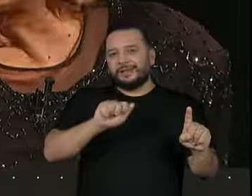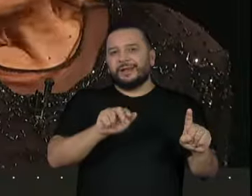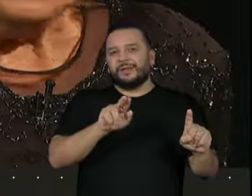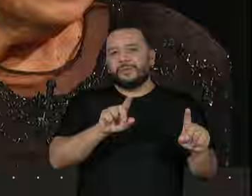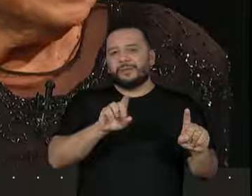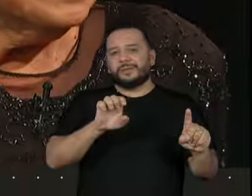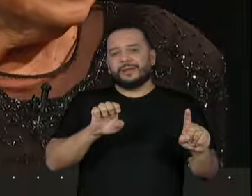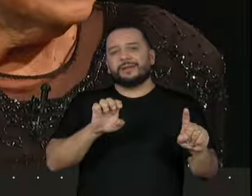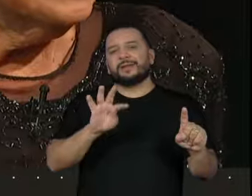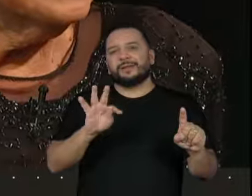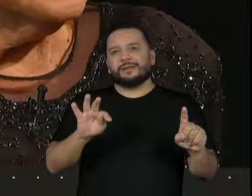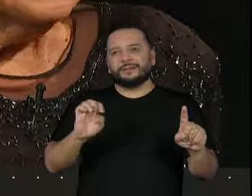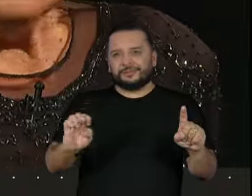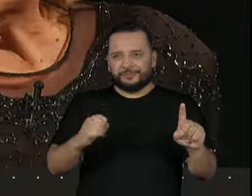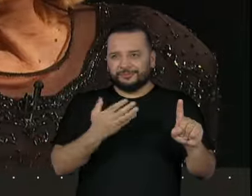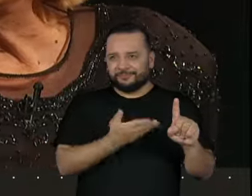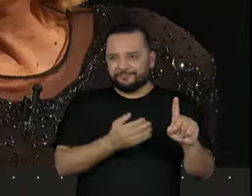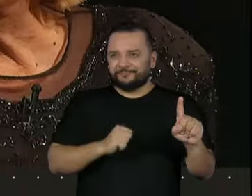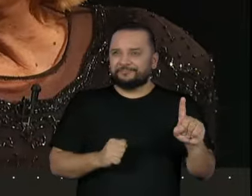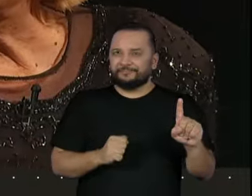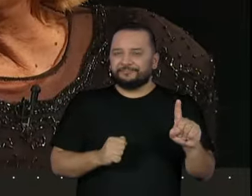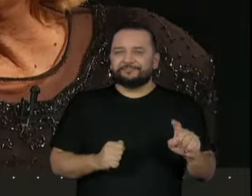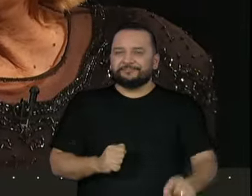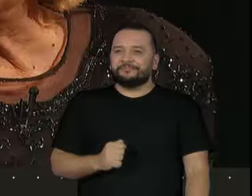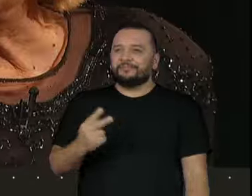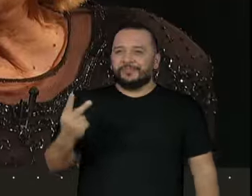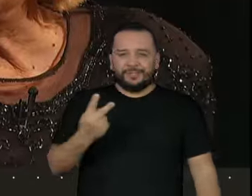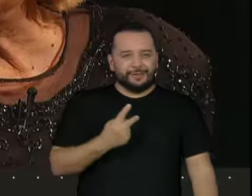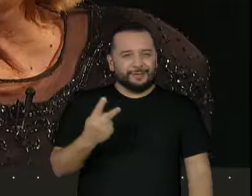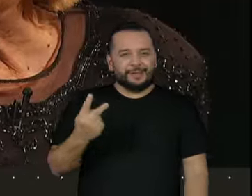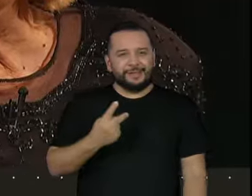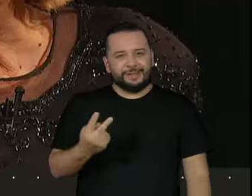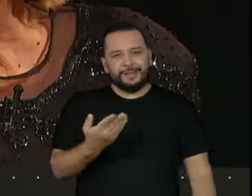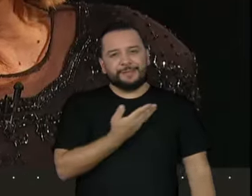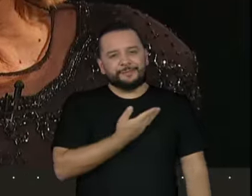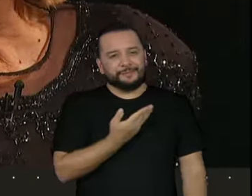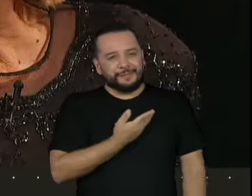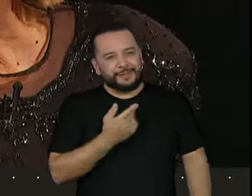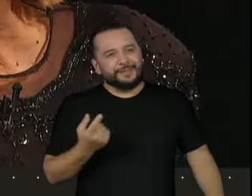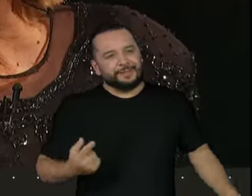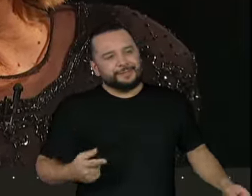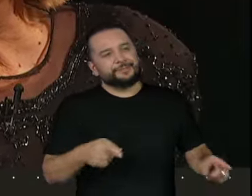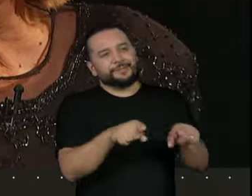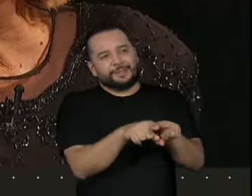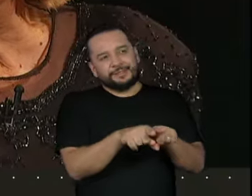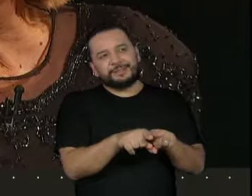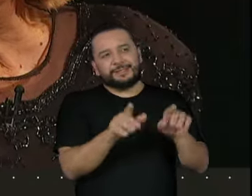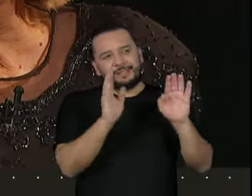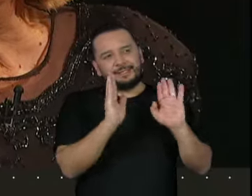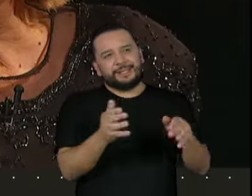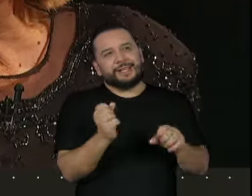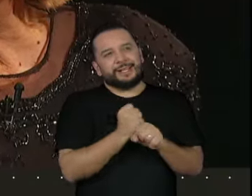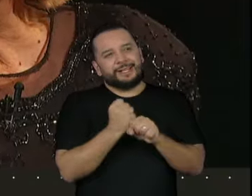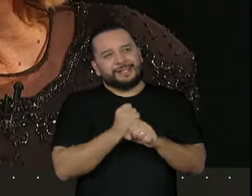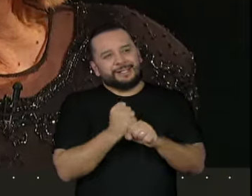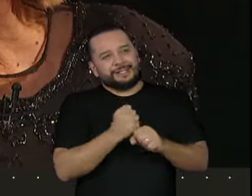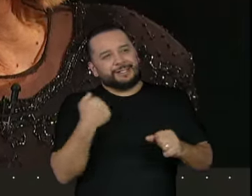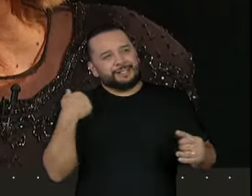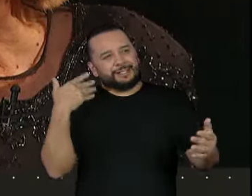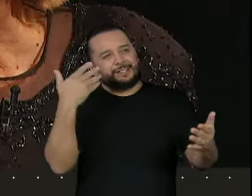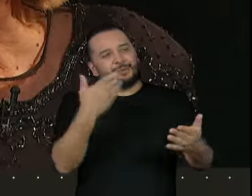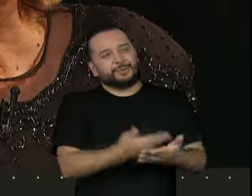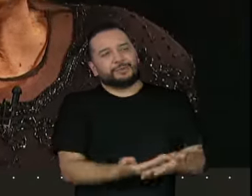Soares. Nós somos amigas, parceiras há muitos anos,